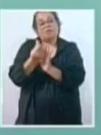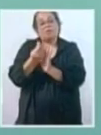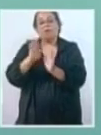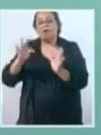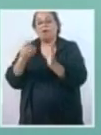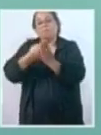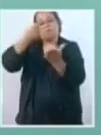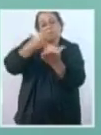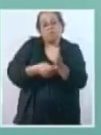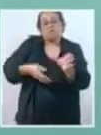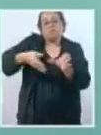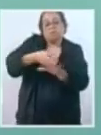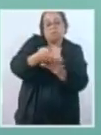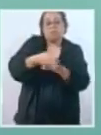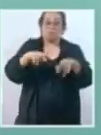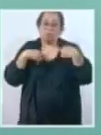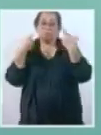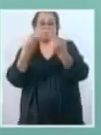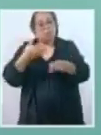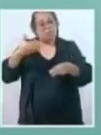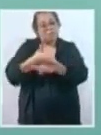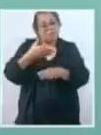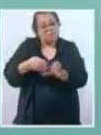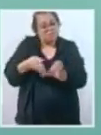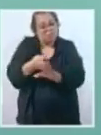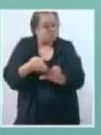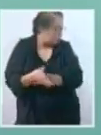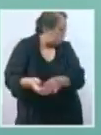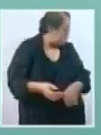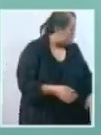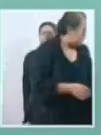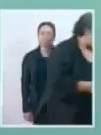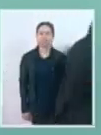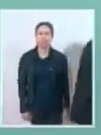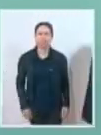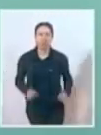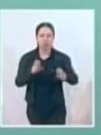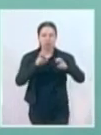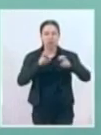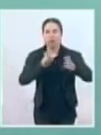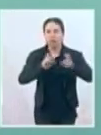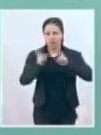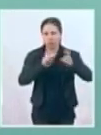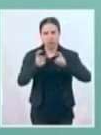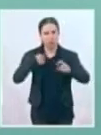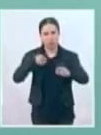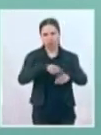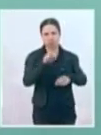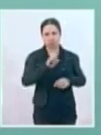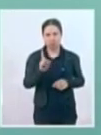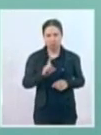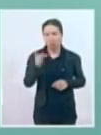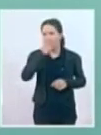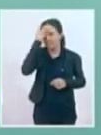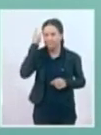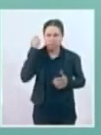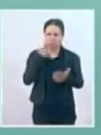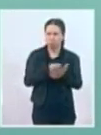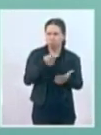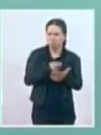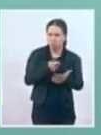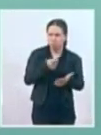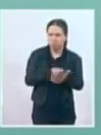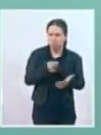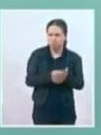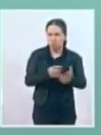reunião do Conselho de Saúde, que toda vida eu participo do Conselho. Sim. Disseram numa reunião que eu não estava, houve quem dissesse, não, o pessoal cobrou, né? A